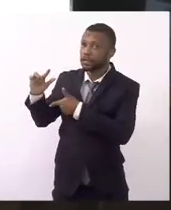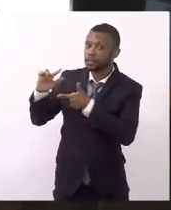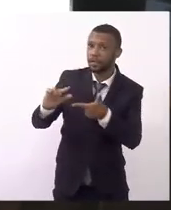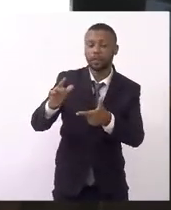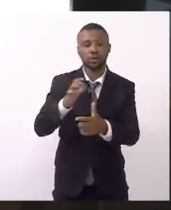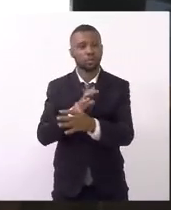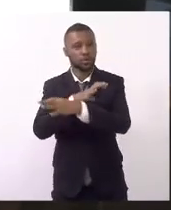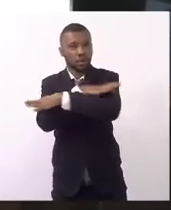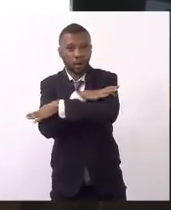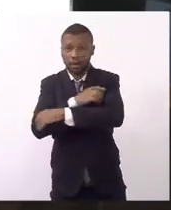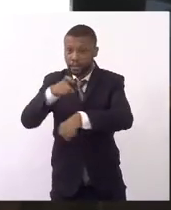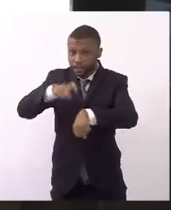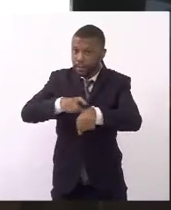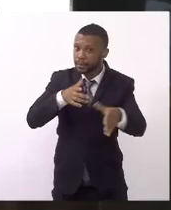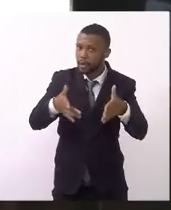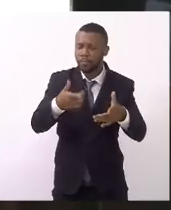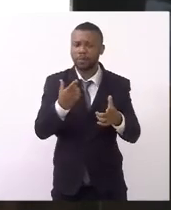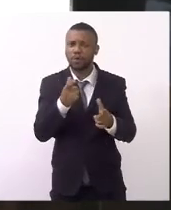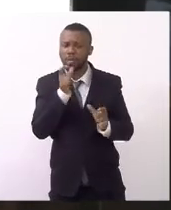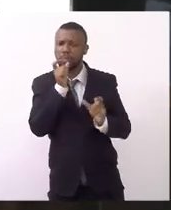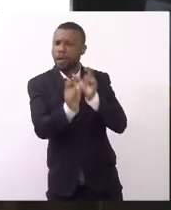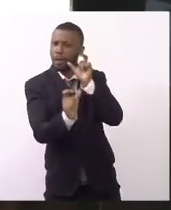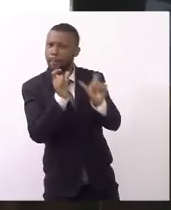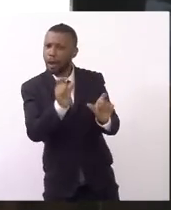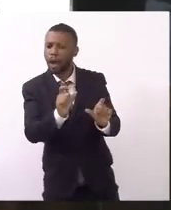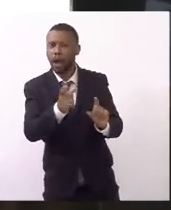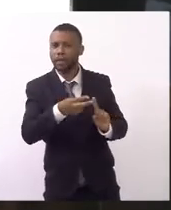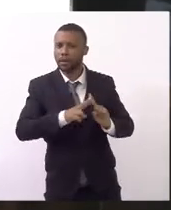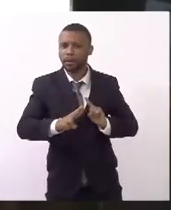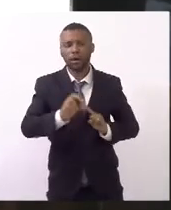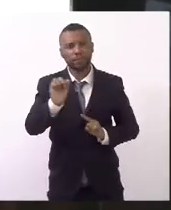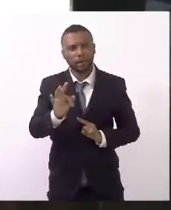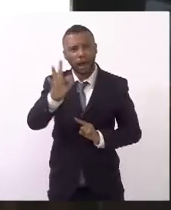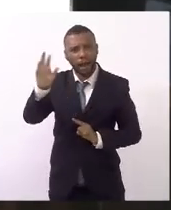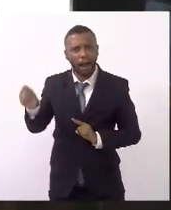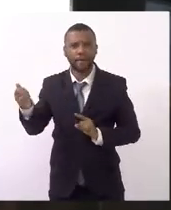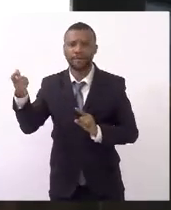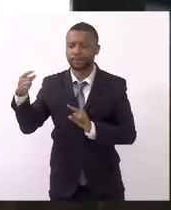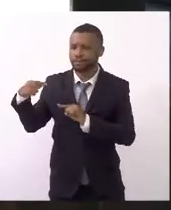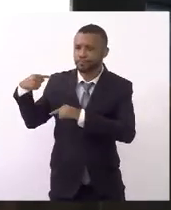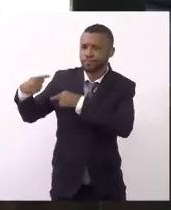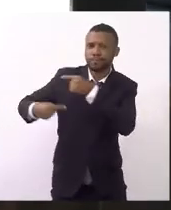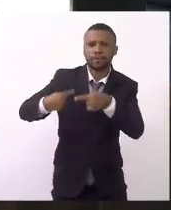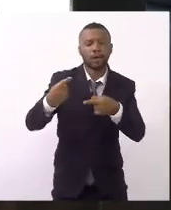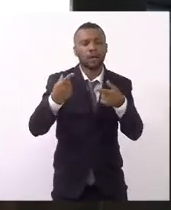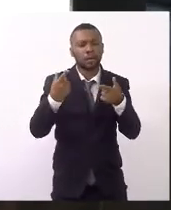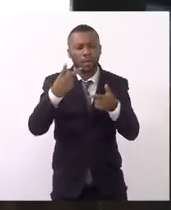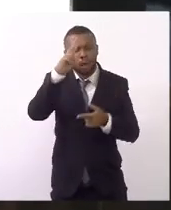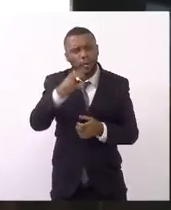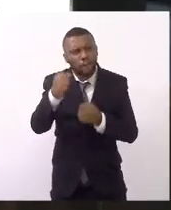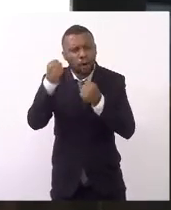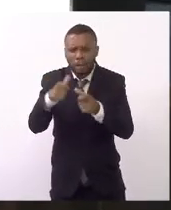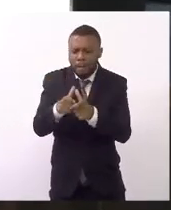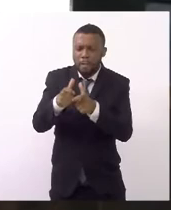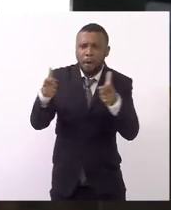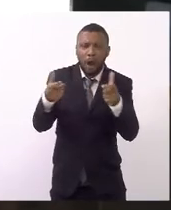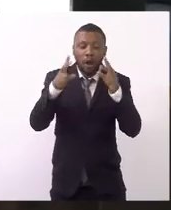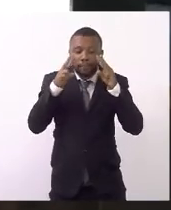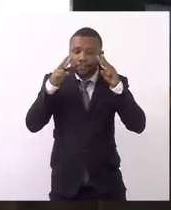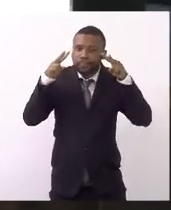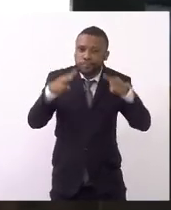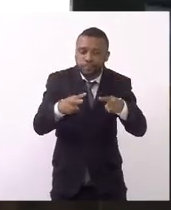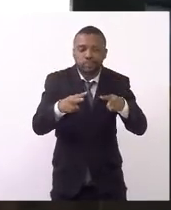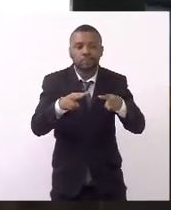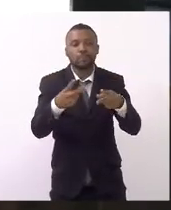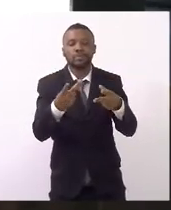tempos em que os ataques às religiões de Matriz africanas intensificam o reconhecimento EA valorização da cultura